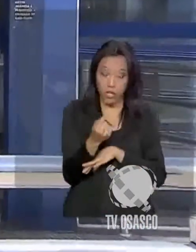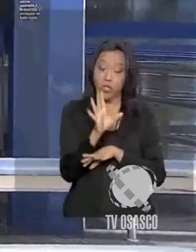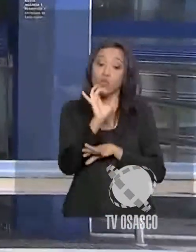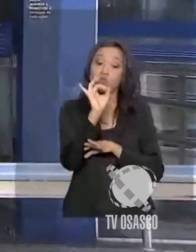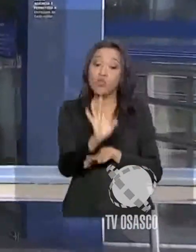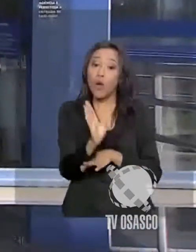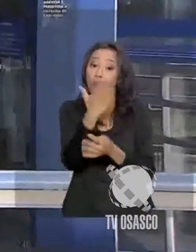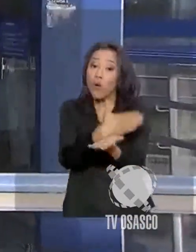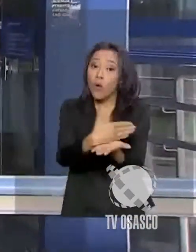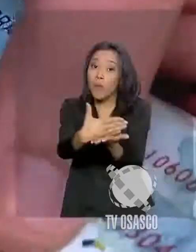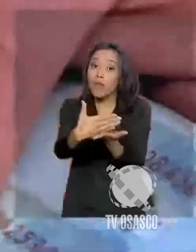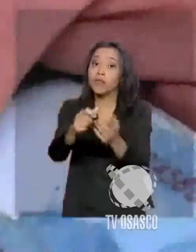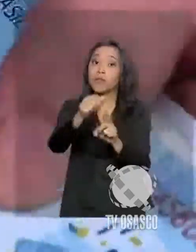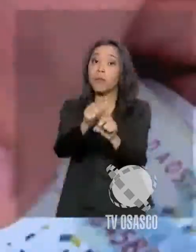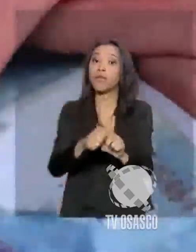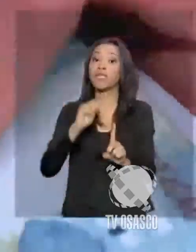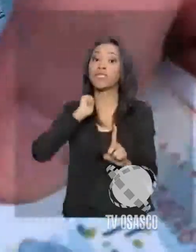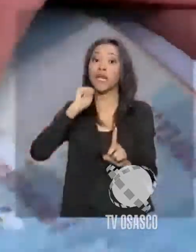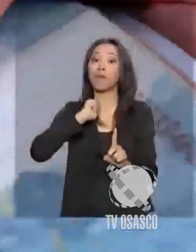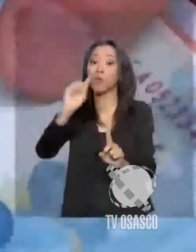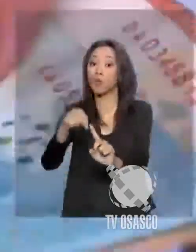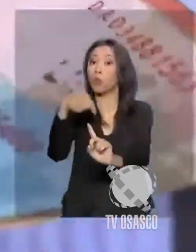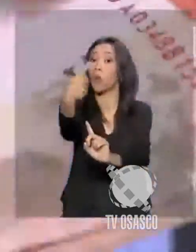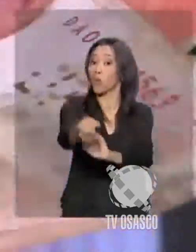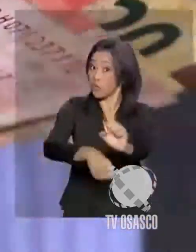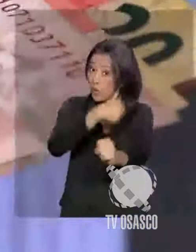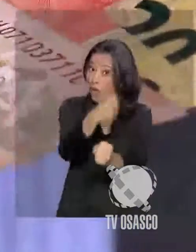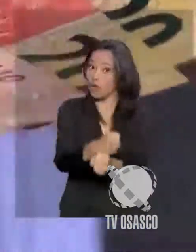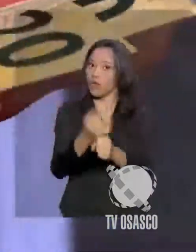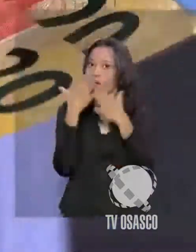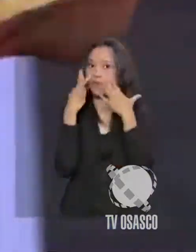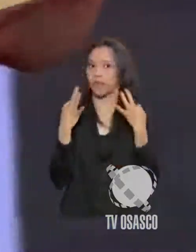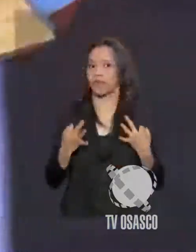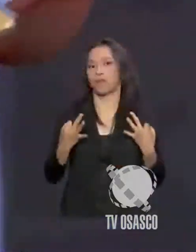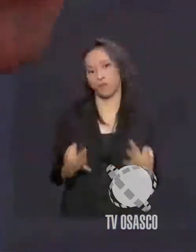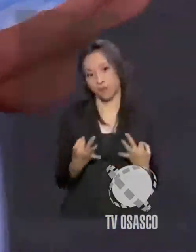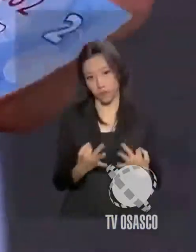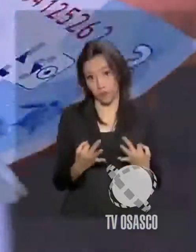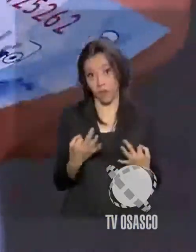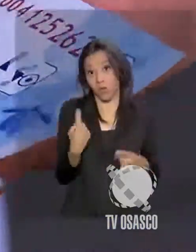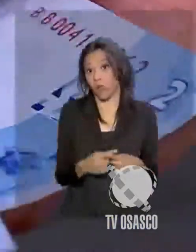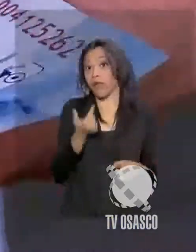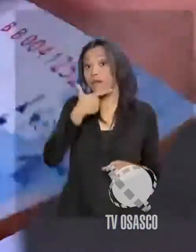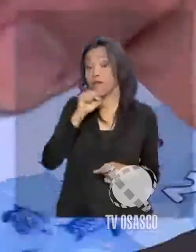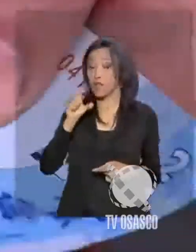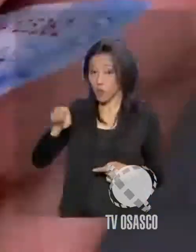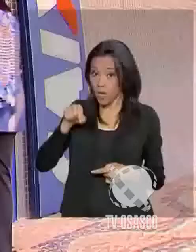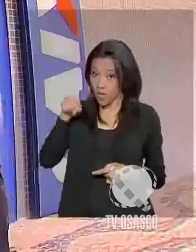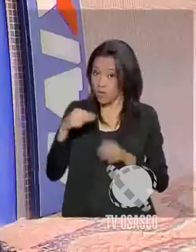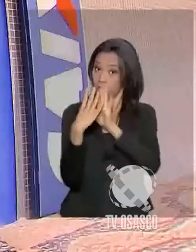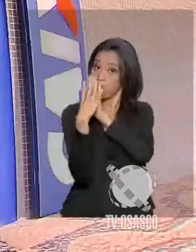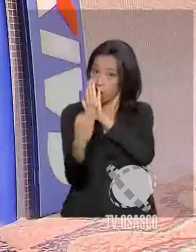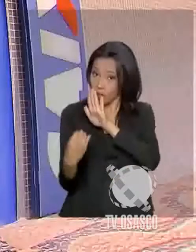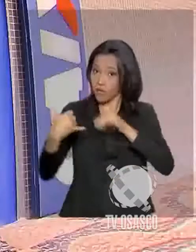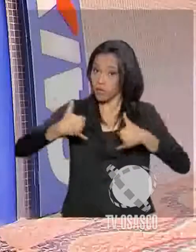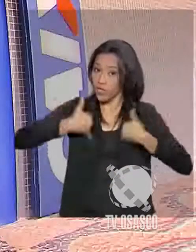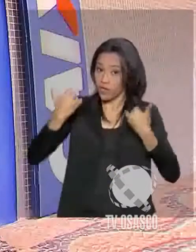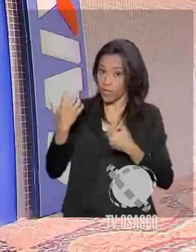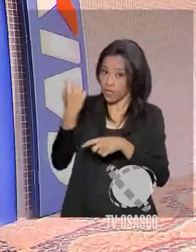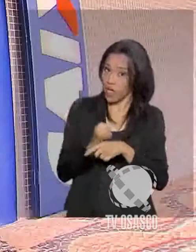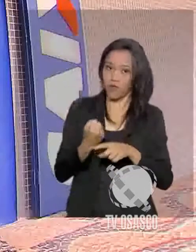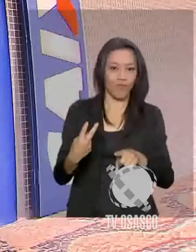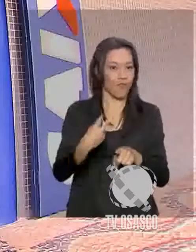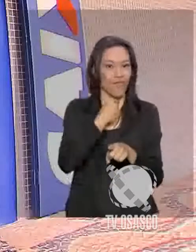a partir de abril do ano que vem. Mas é preciso ficar atento, principalmente porque os optantes pelo saque aniversário não poderão mais